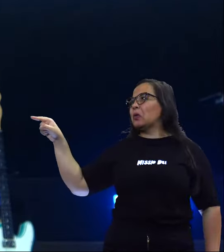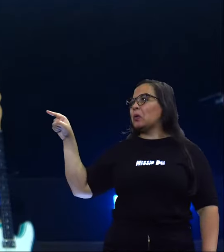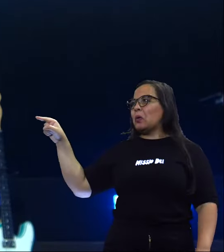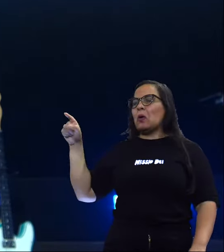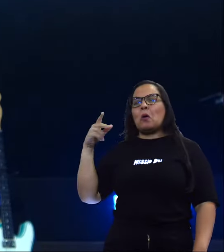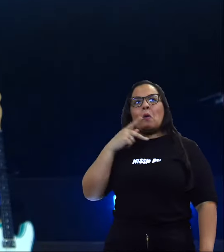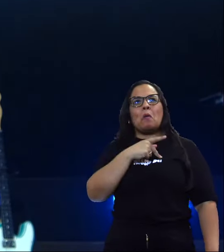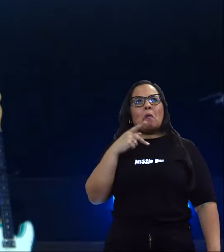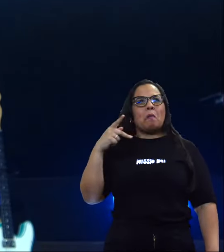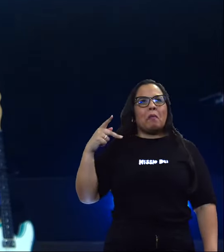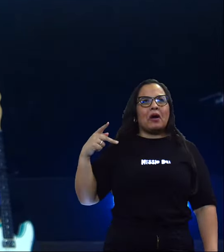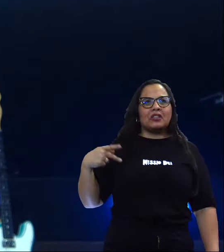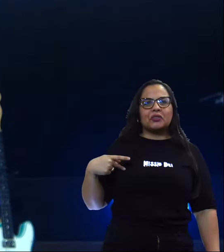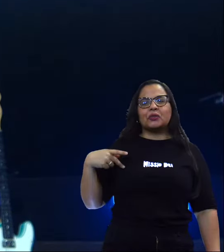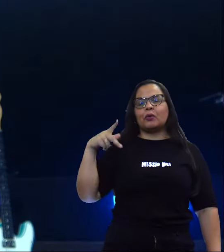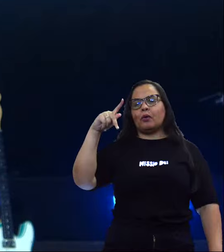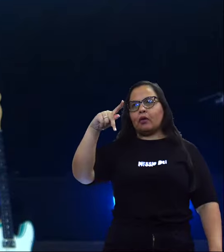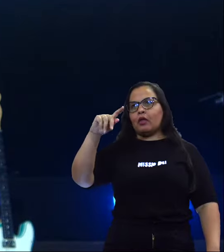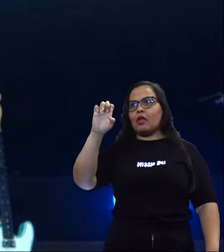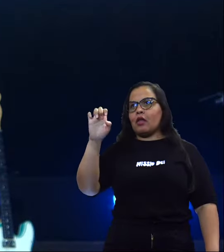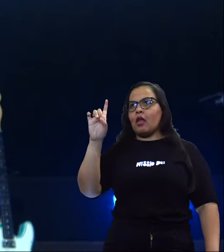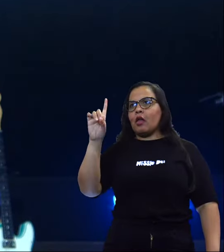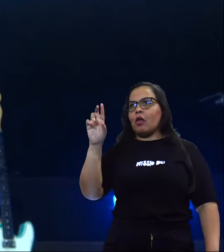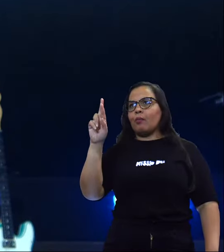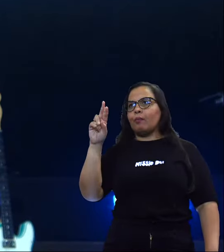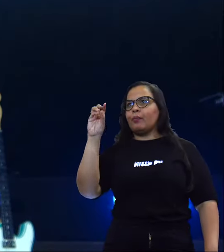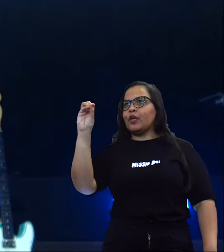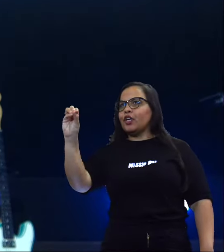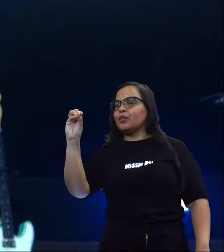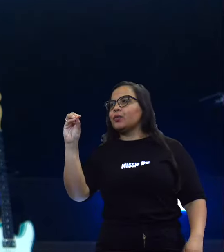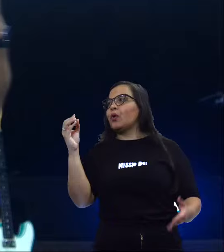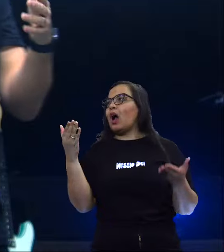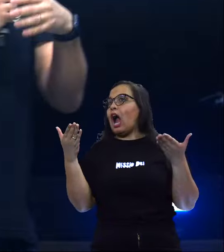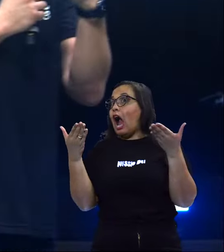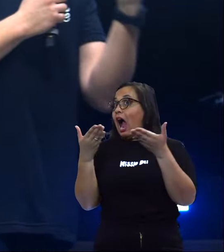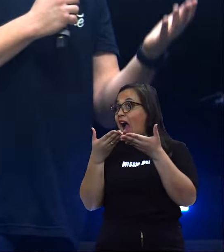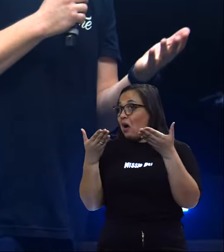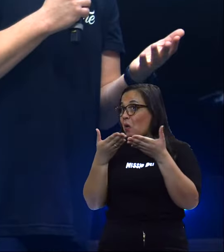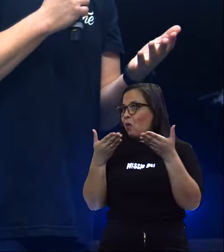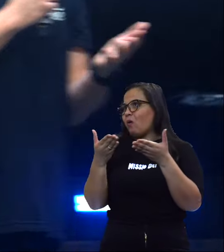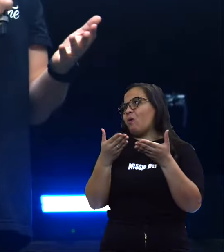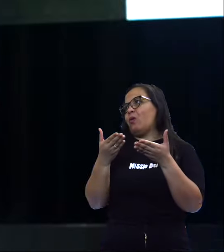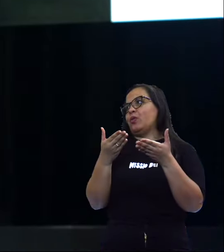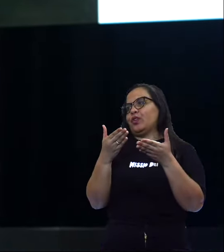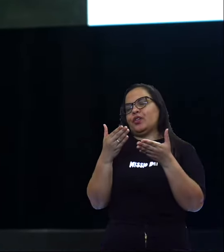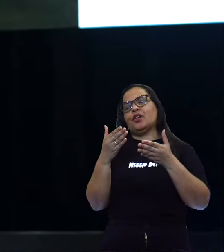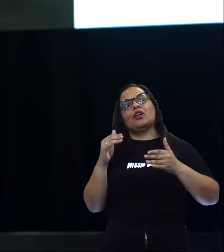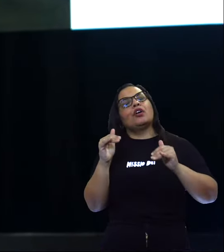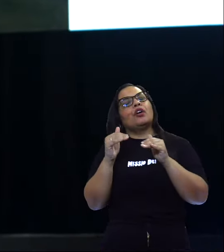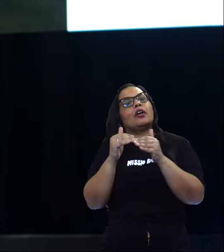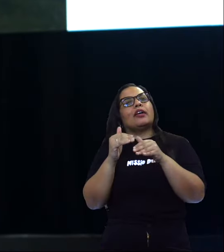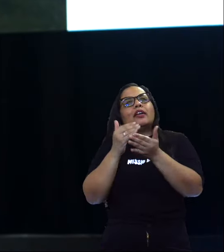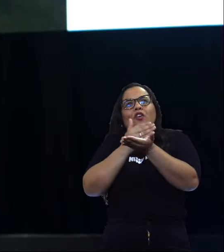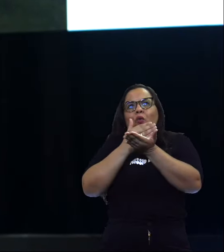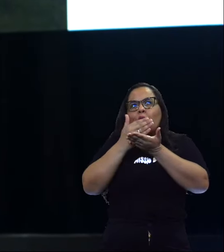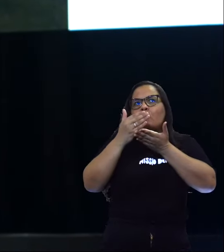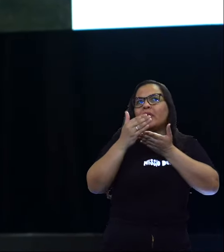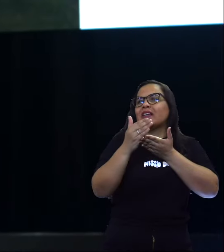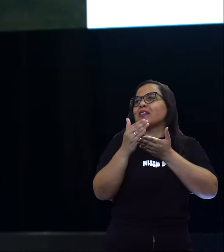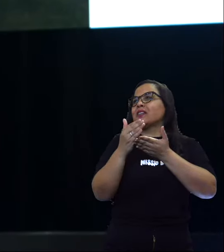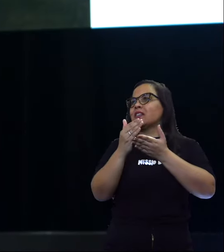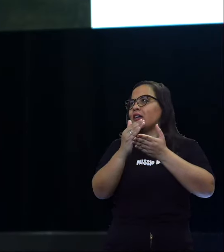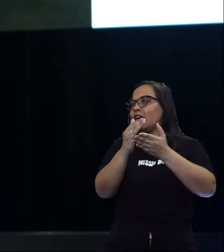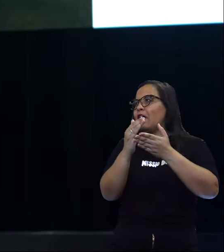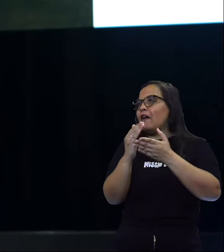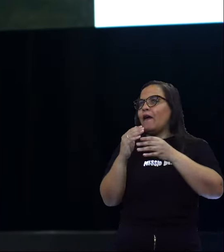passar realmente o resto da vida com missão e ensino para levar através de uma outra organização missionária a palavra,